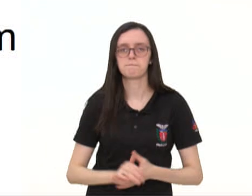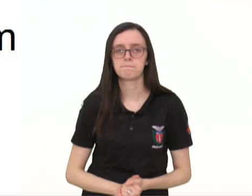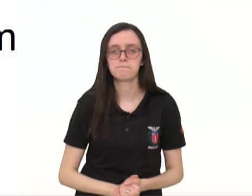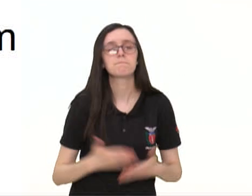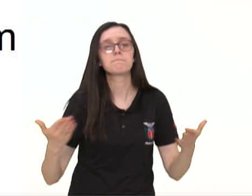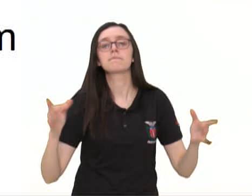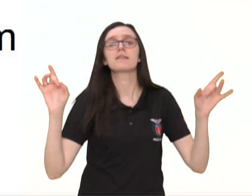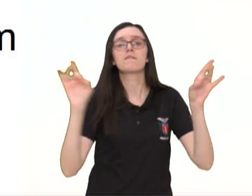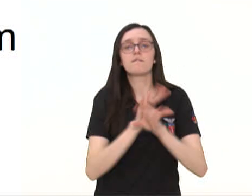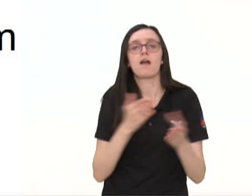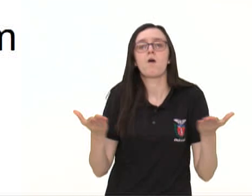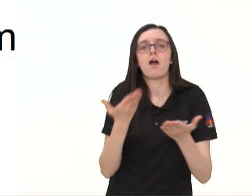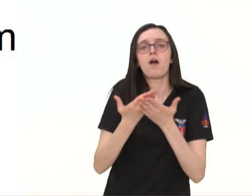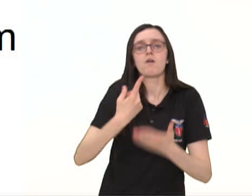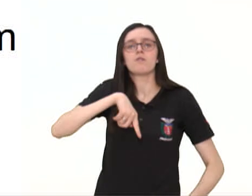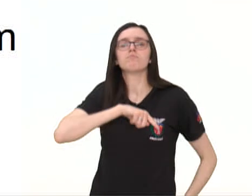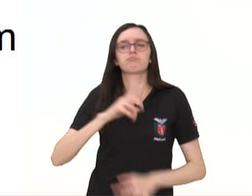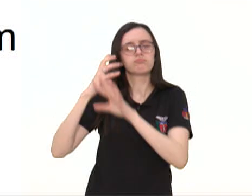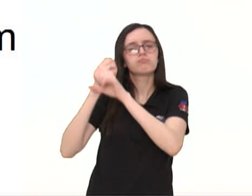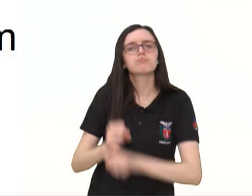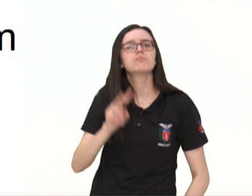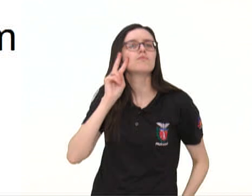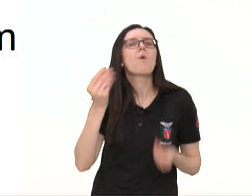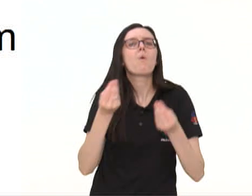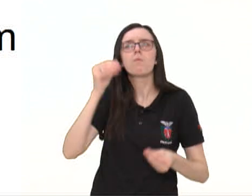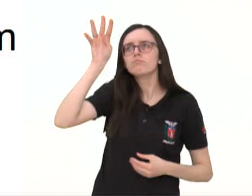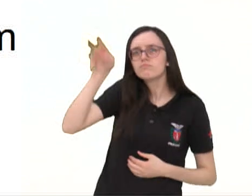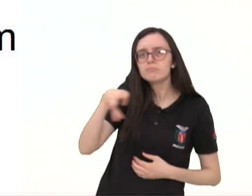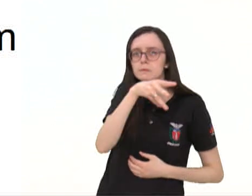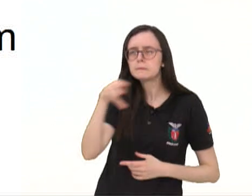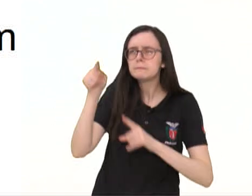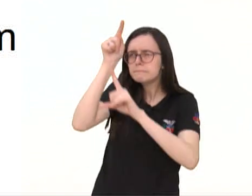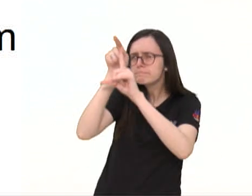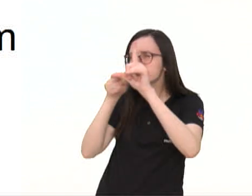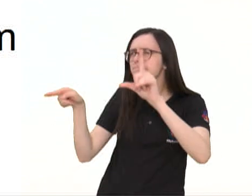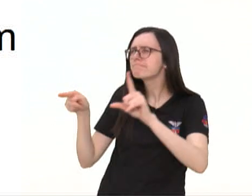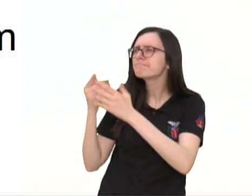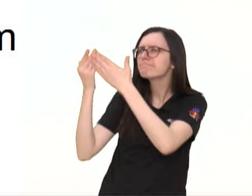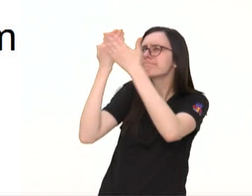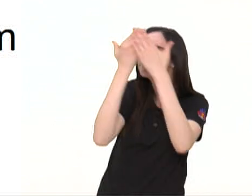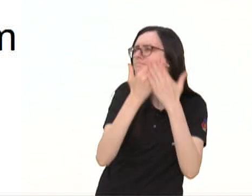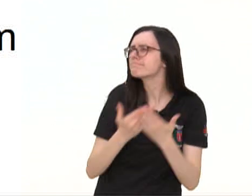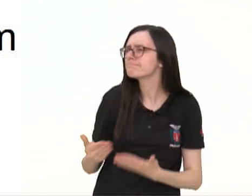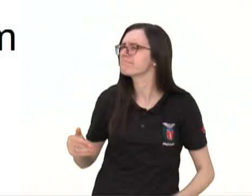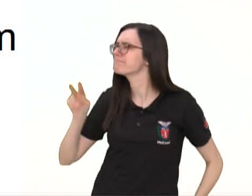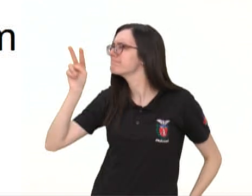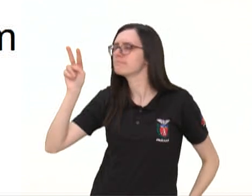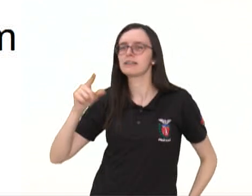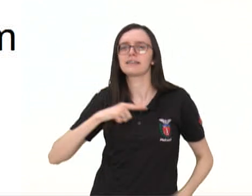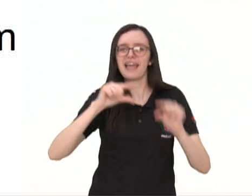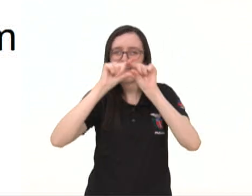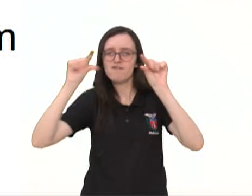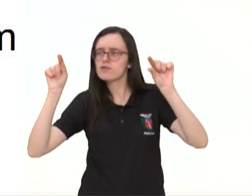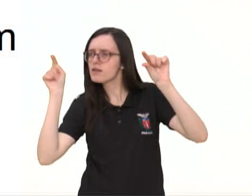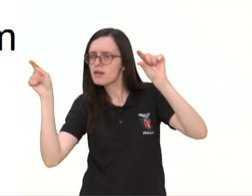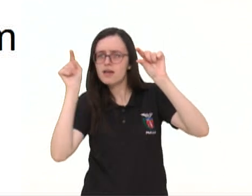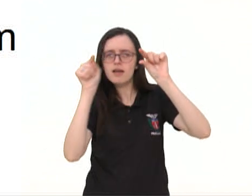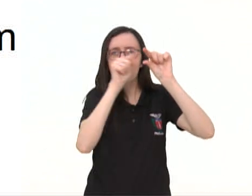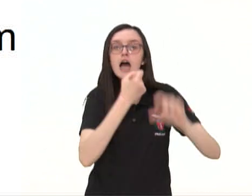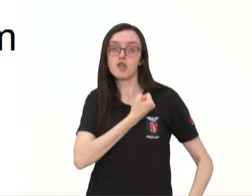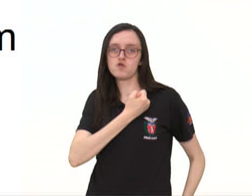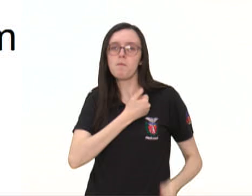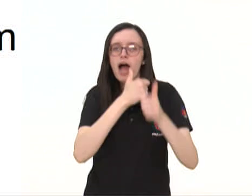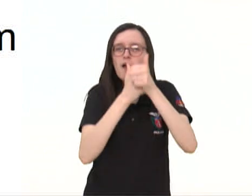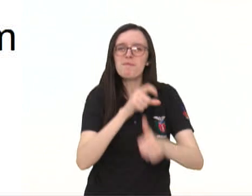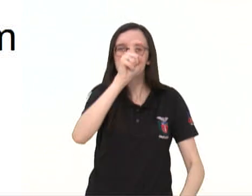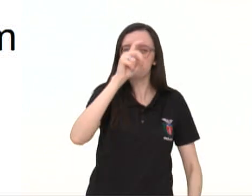Bem, para encerrar, nessa aula nós vimos como esboçar um gráfico, observando os itens, né, os coeficientes da função, a